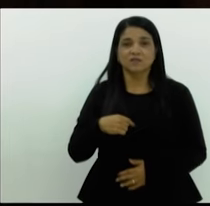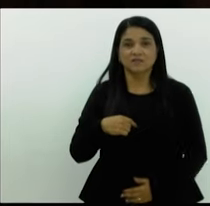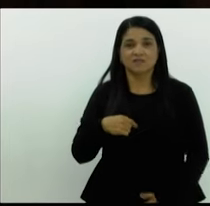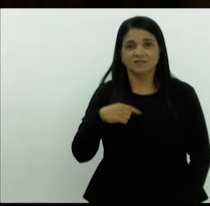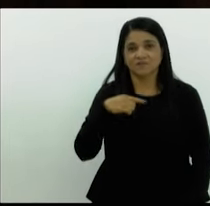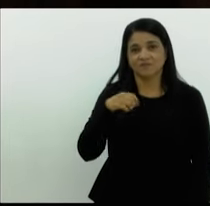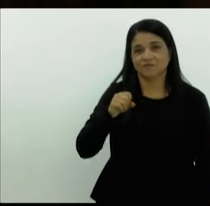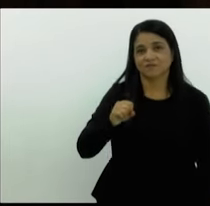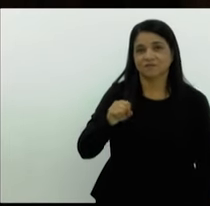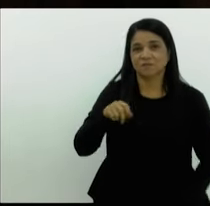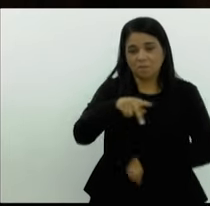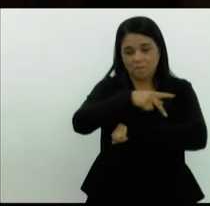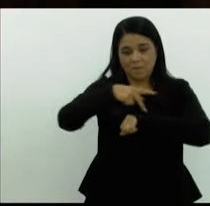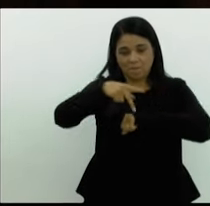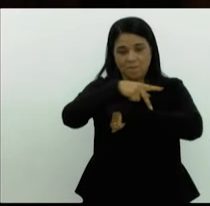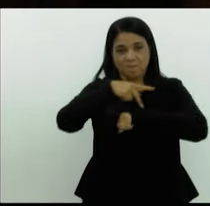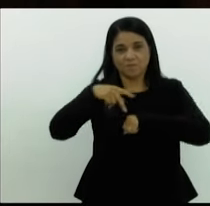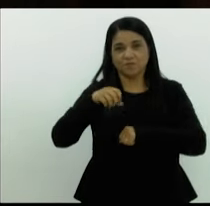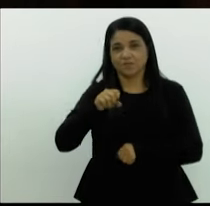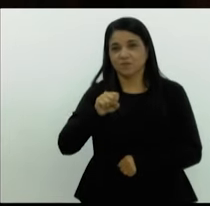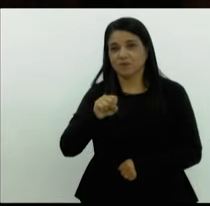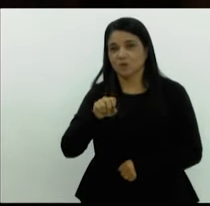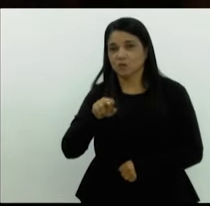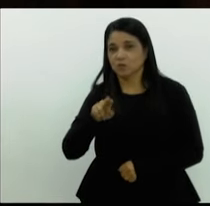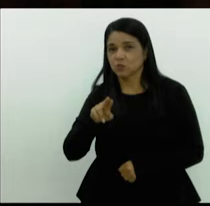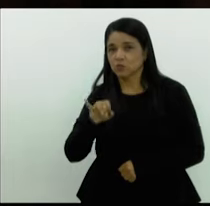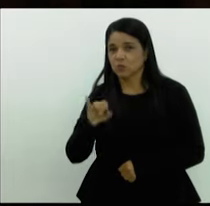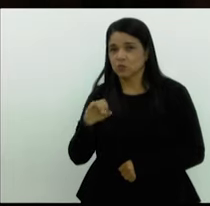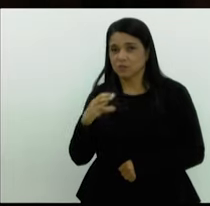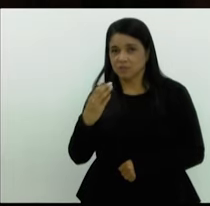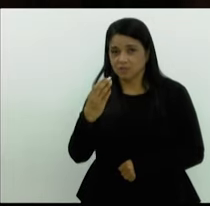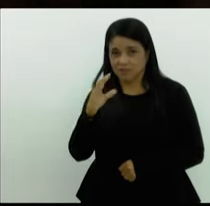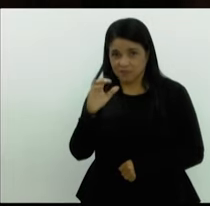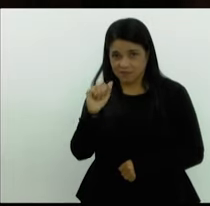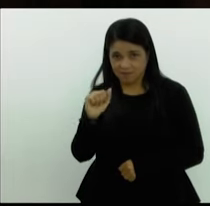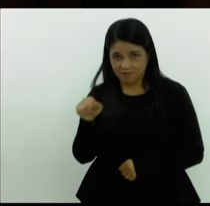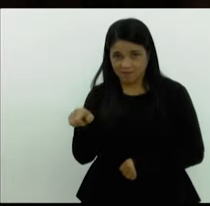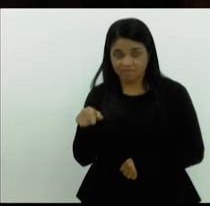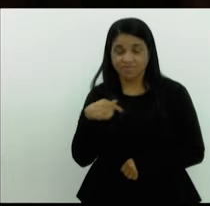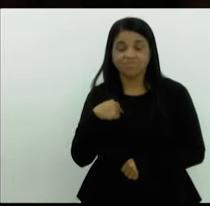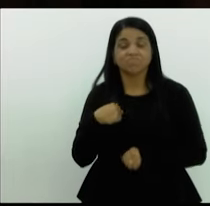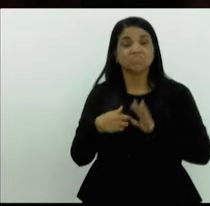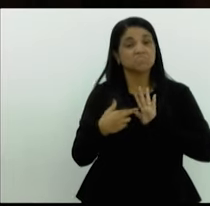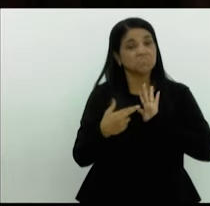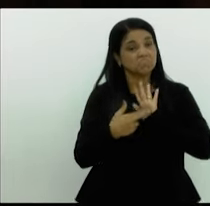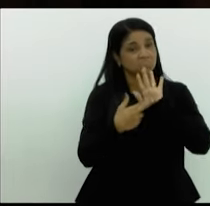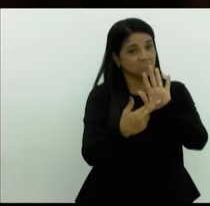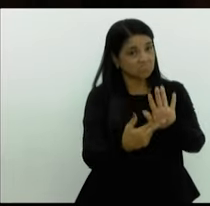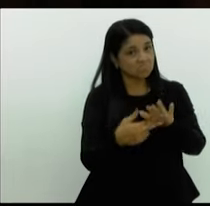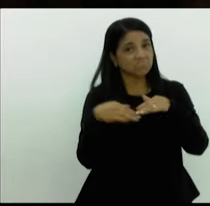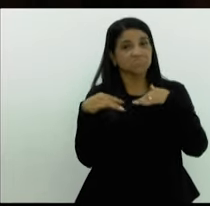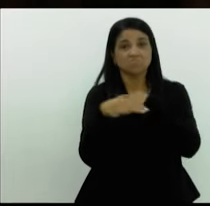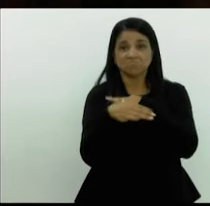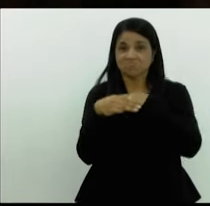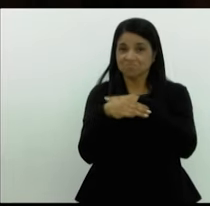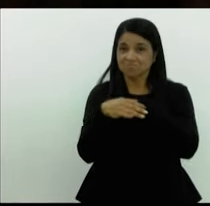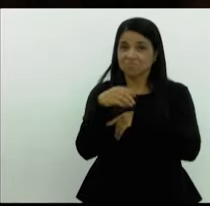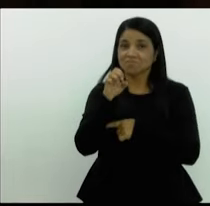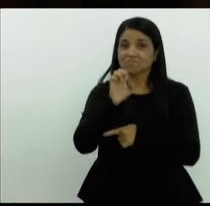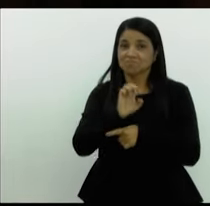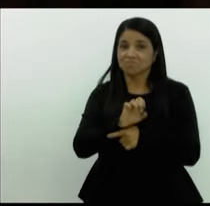uma circulada, foi na Suíça, em Lugano, também representar a nossa cidade, representar